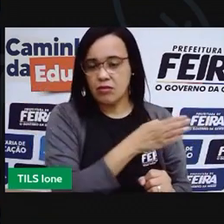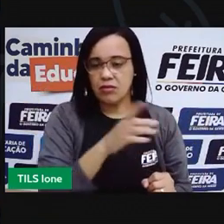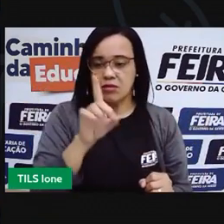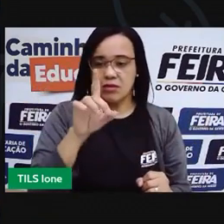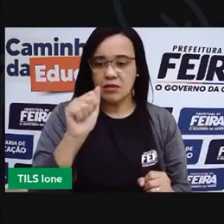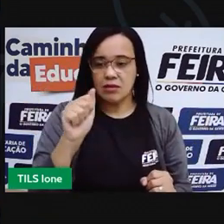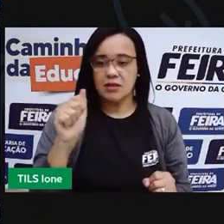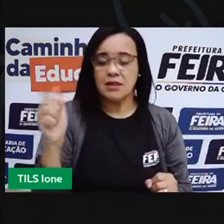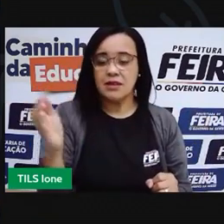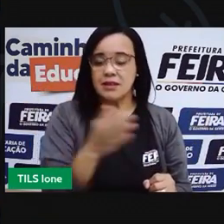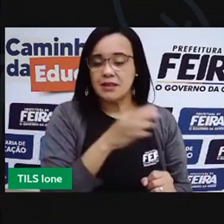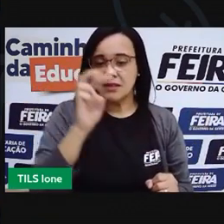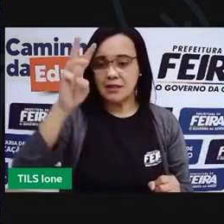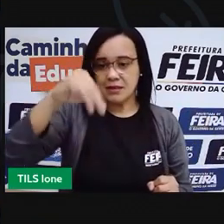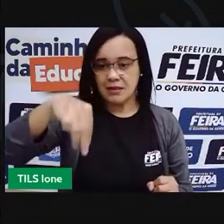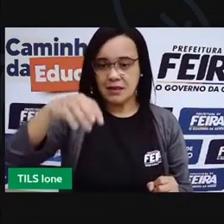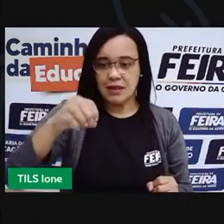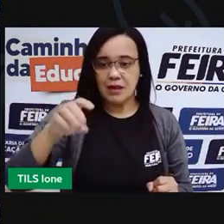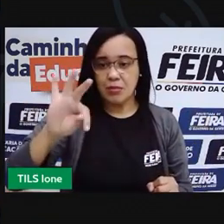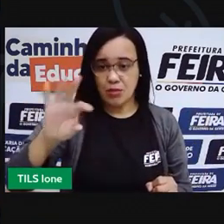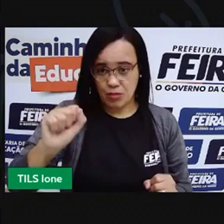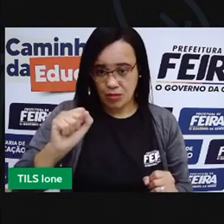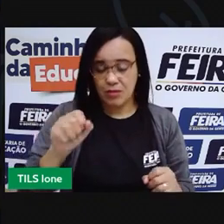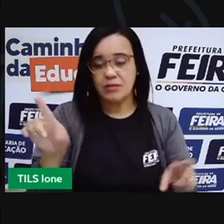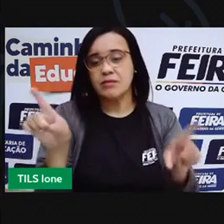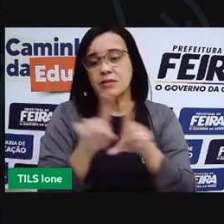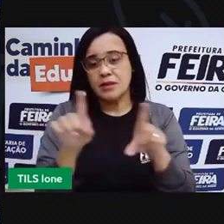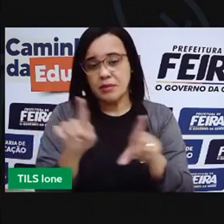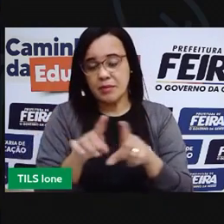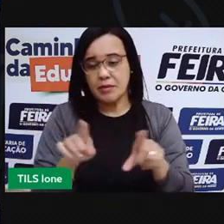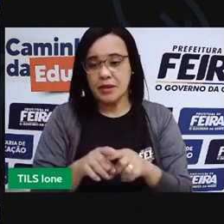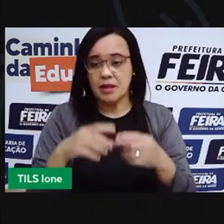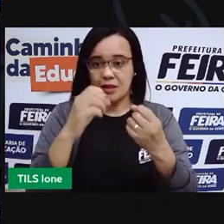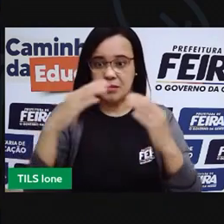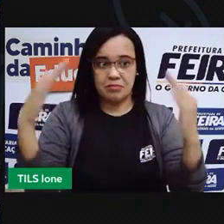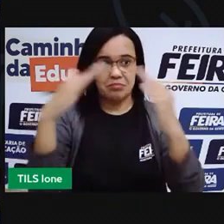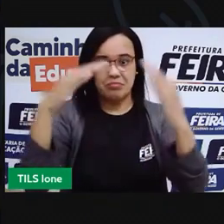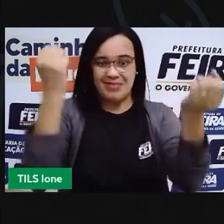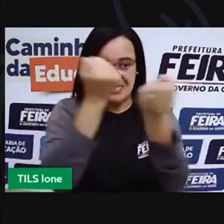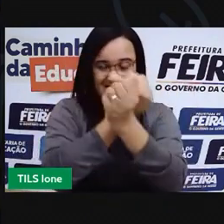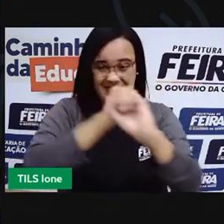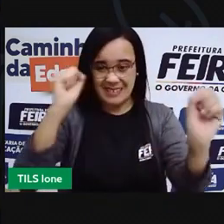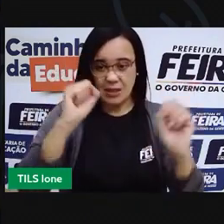Já em comparação com o Casarão Dava,